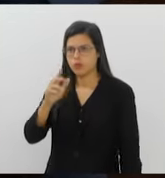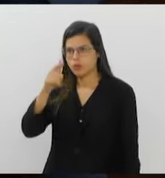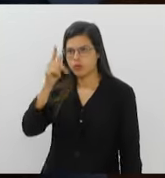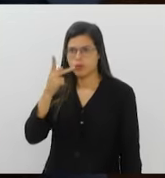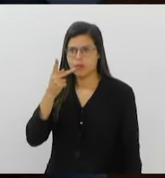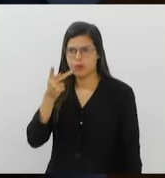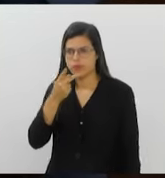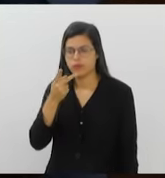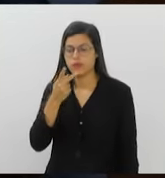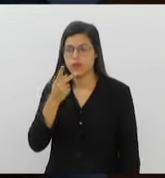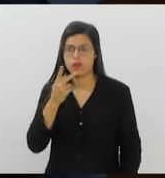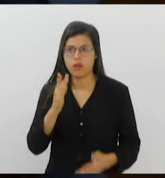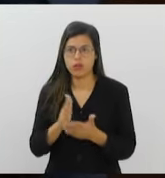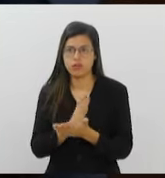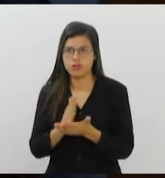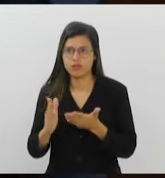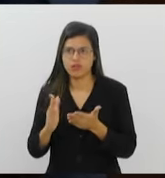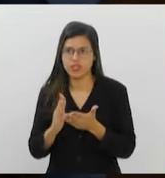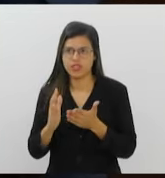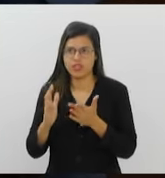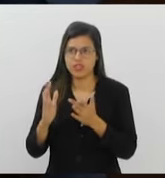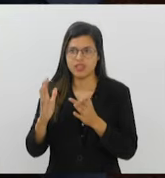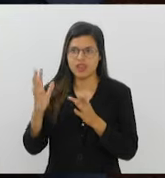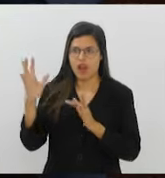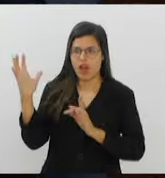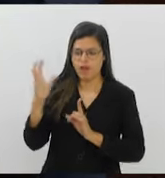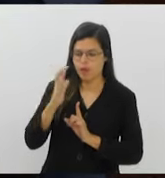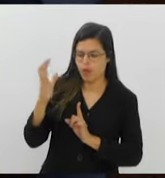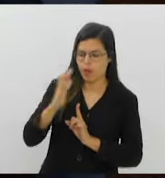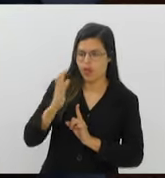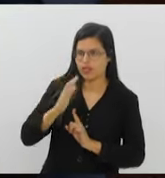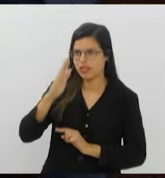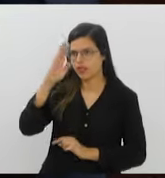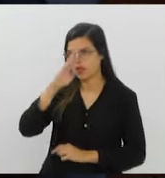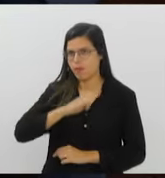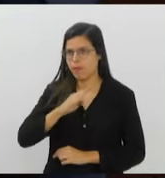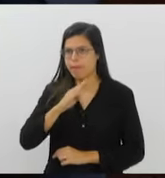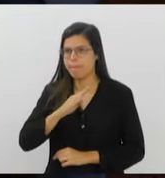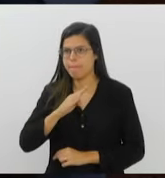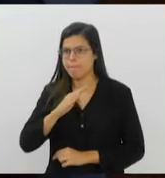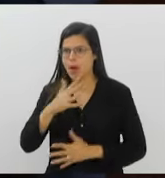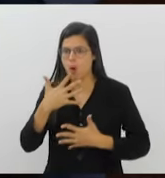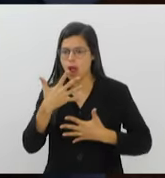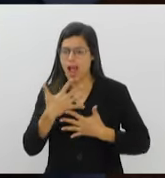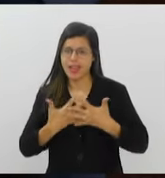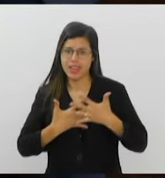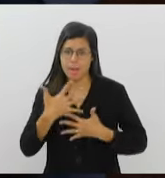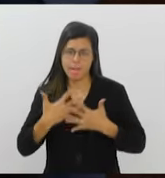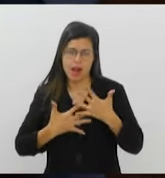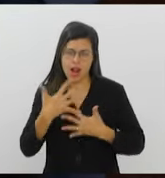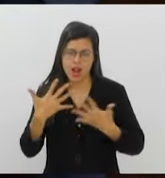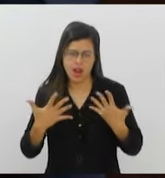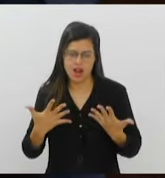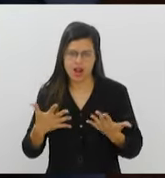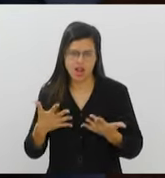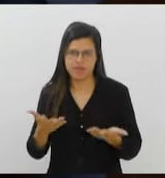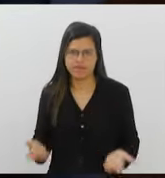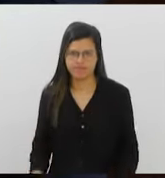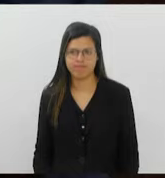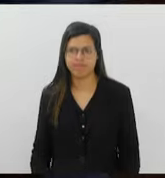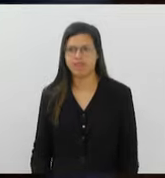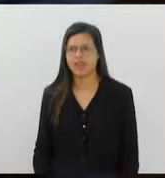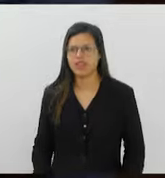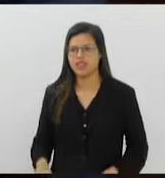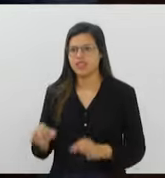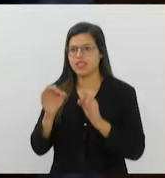às vezes as forças ocultas do mal atrapalham um bom andamento. E nós temos certeza,